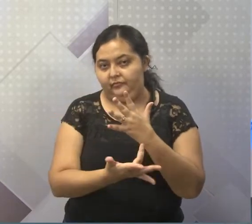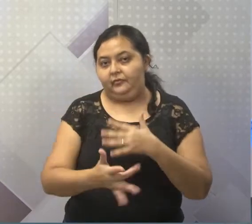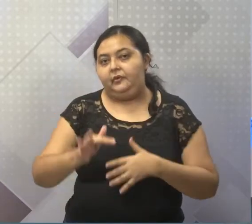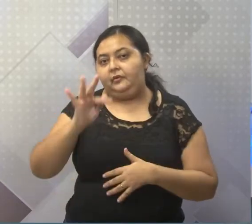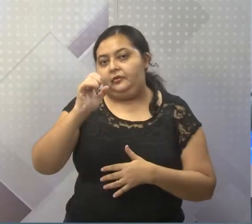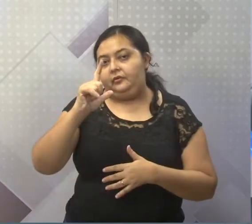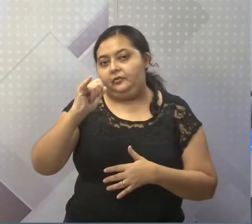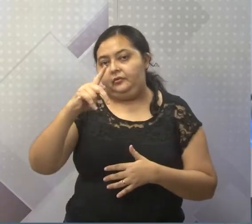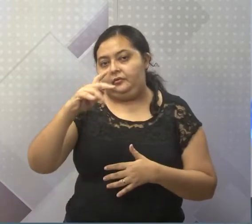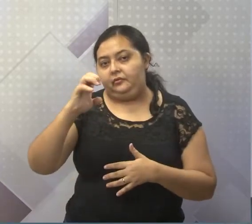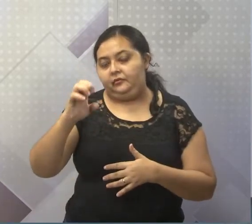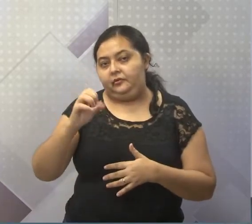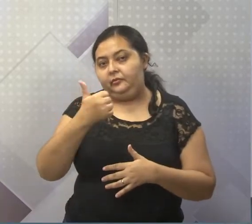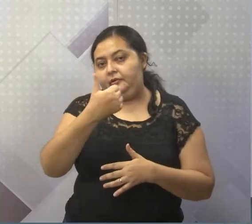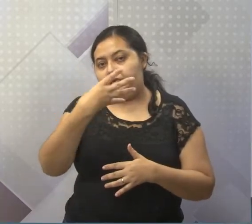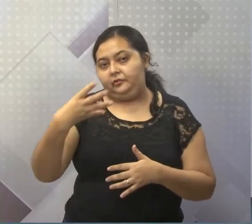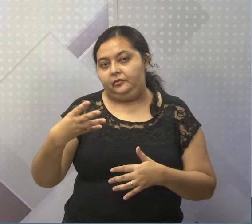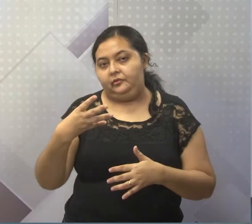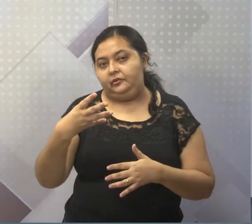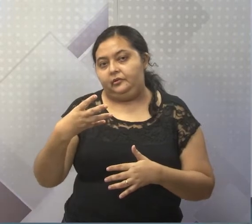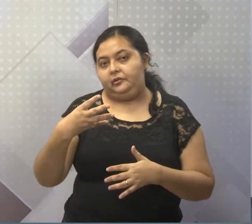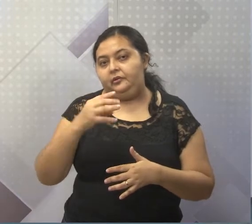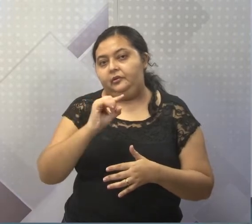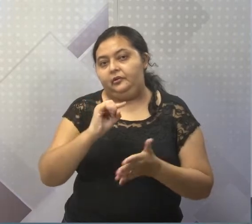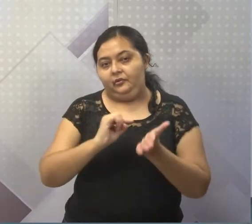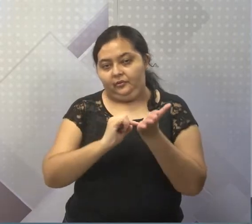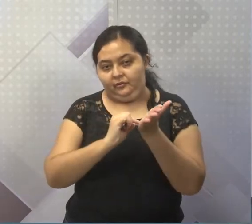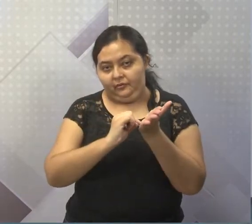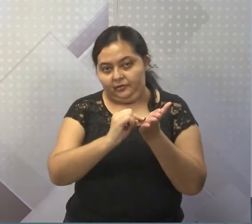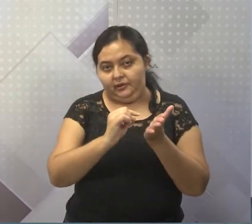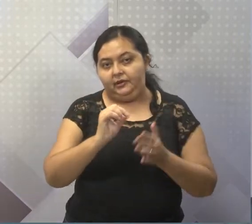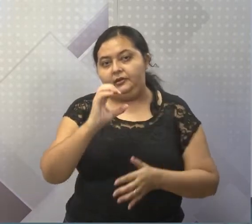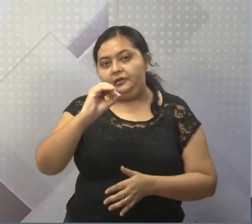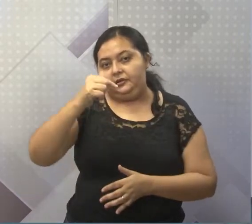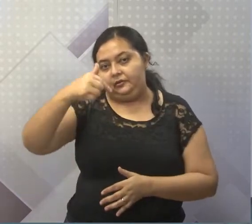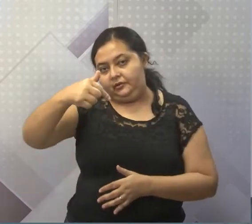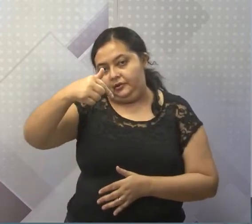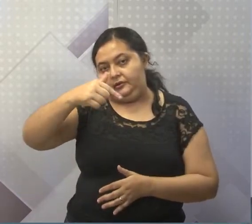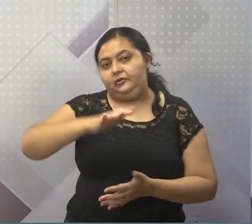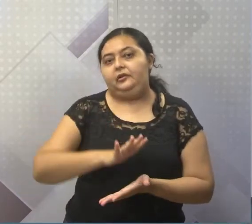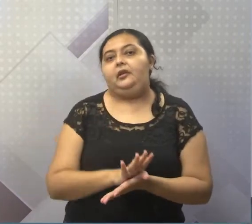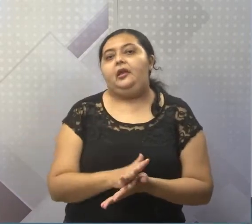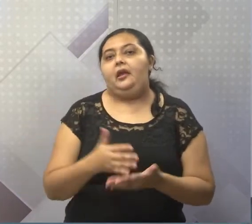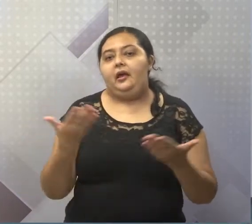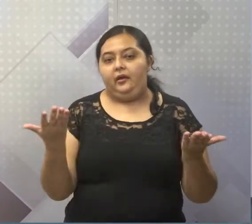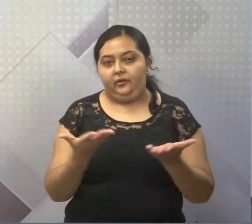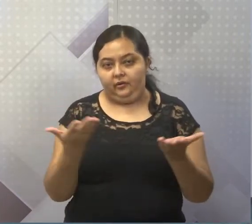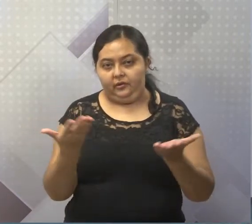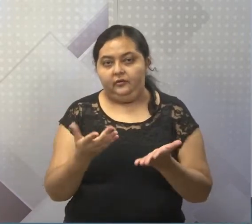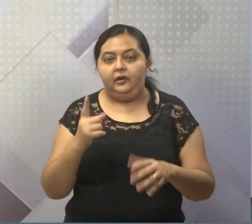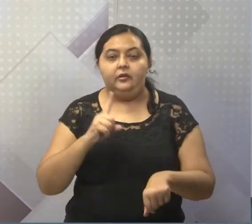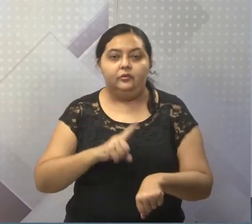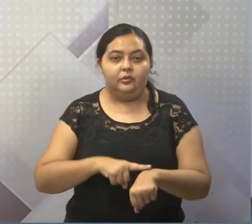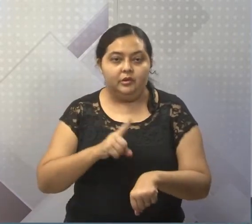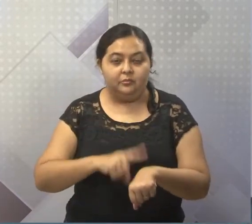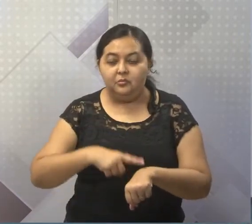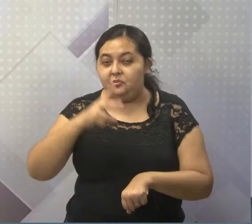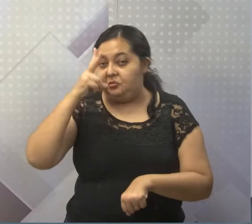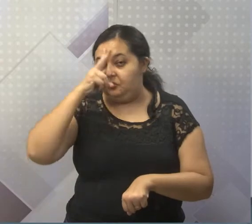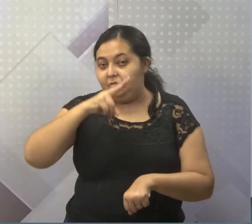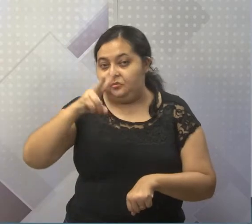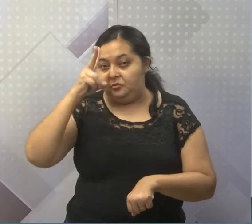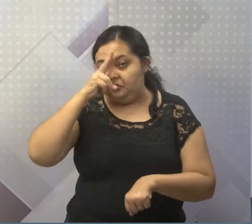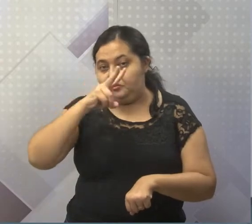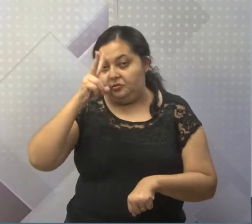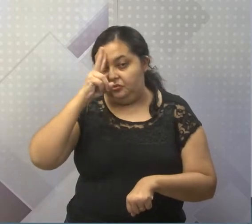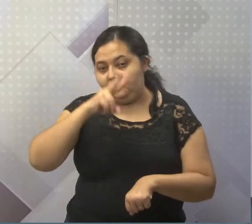online 07 beleza tudo bem então a gente a falar de um período muito interessante para a história